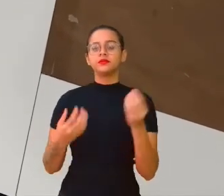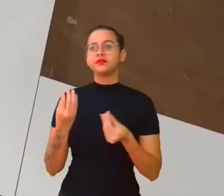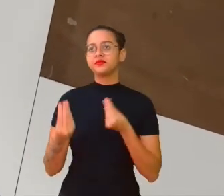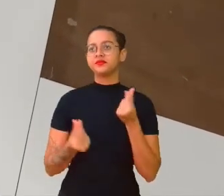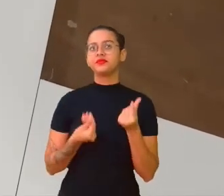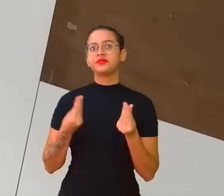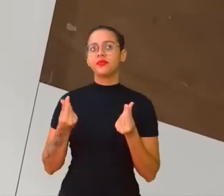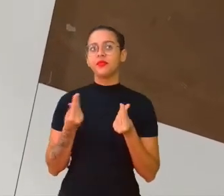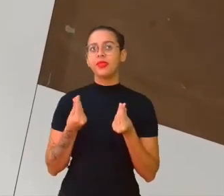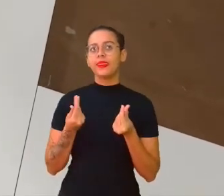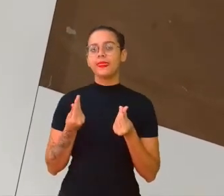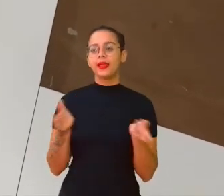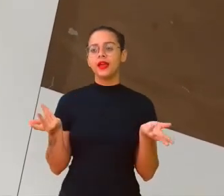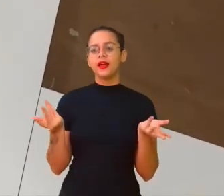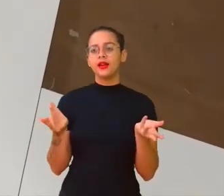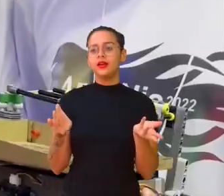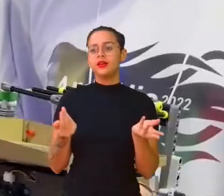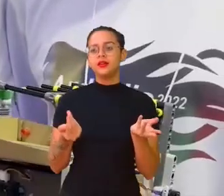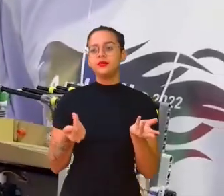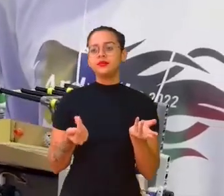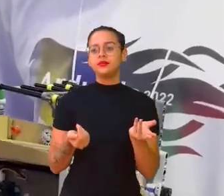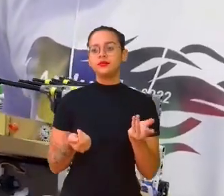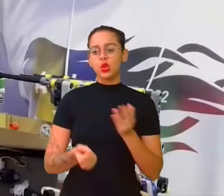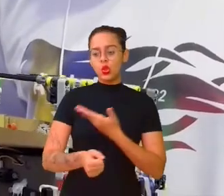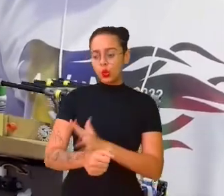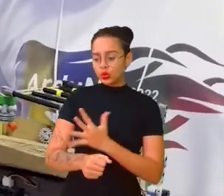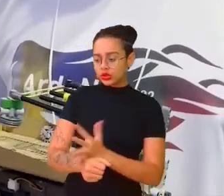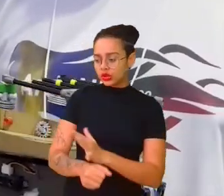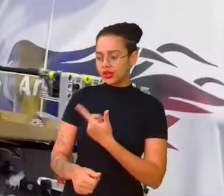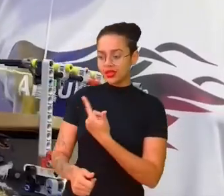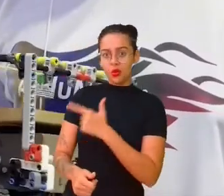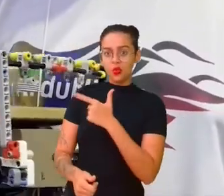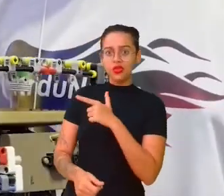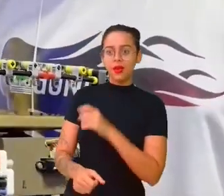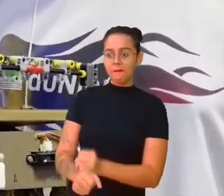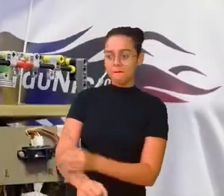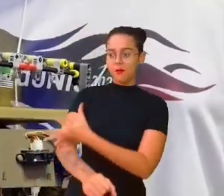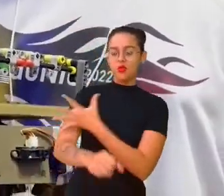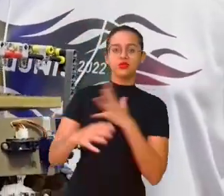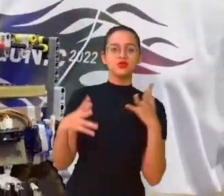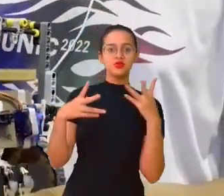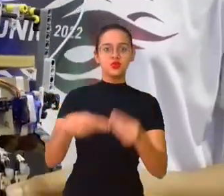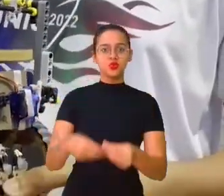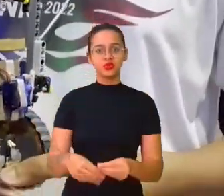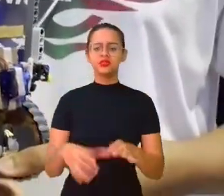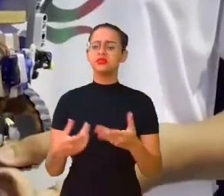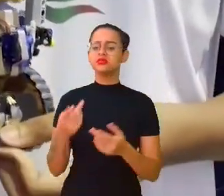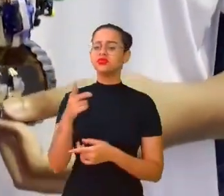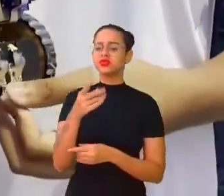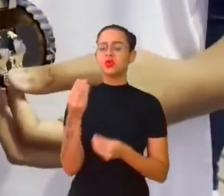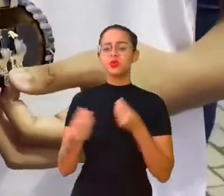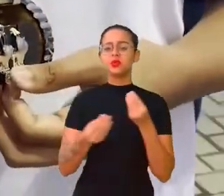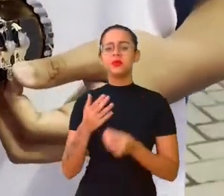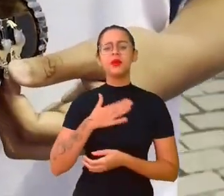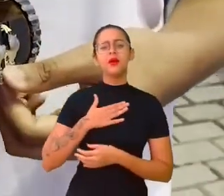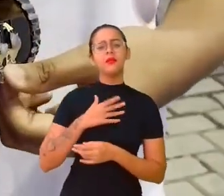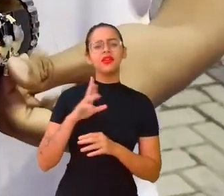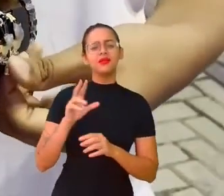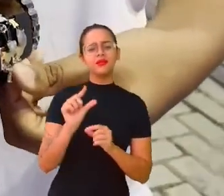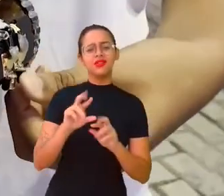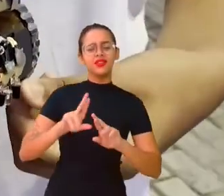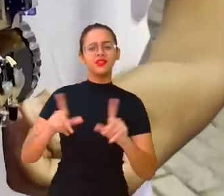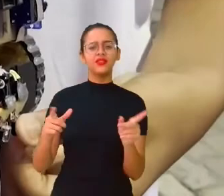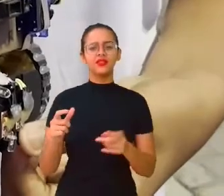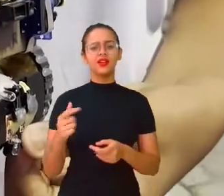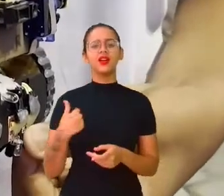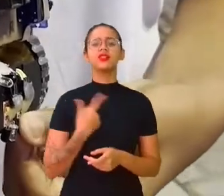assim, não, só no treino não tem essa emoção toda. E pra você, como é que foi? Pra mim foi um pouco diferente do que